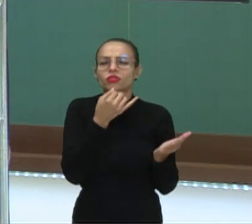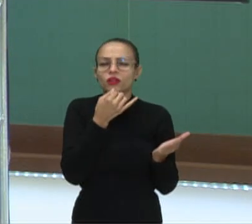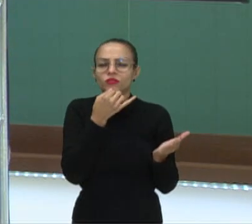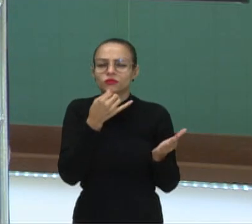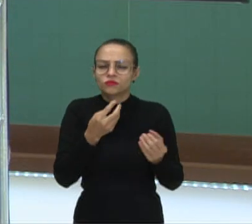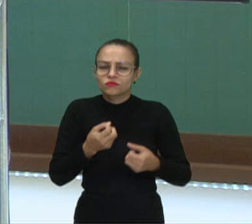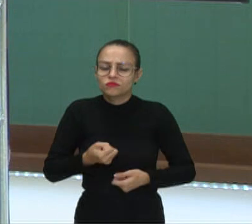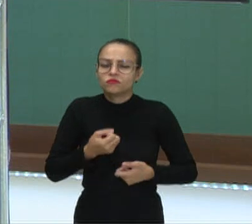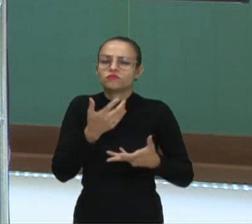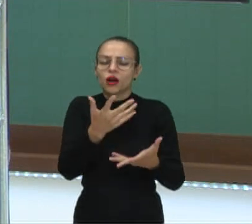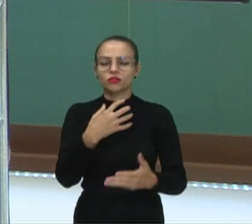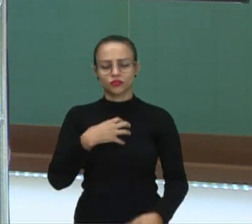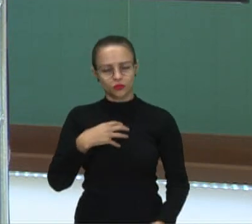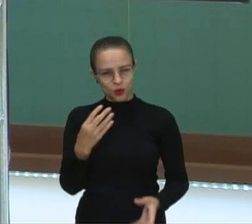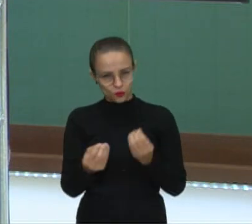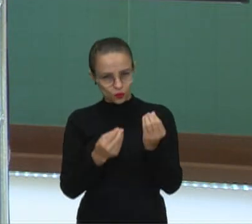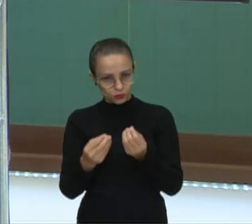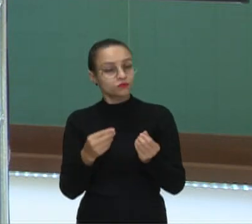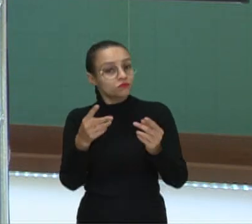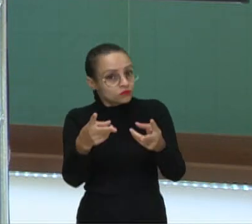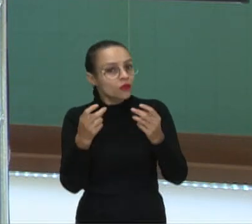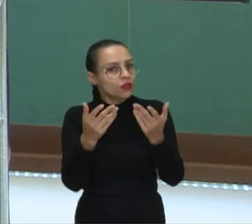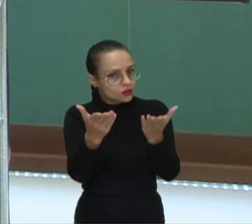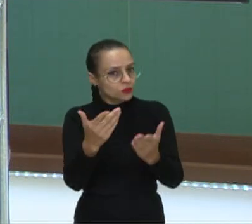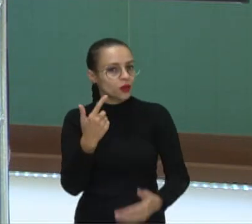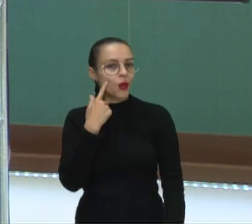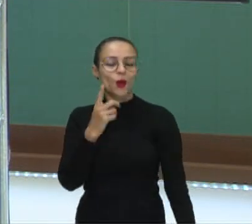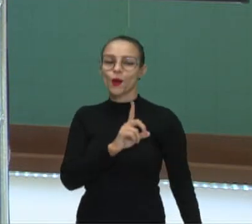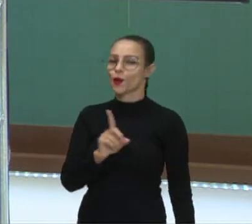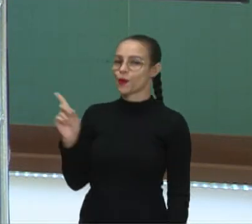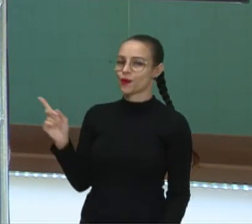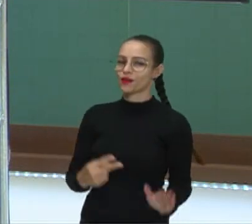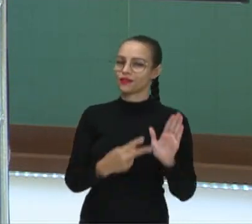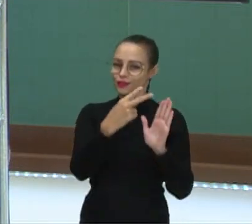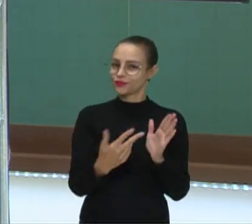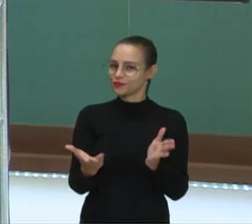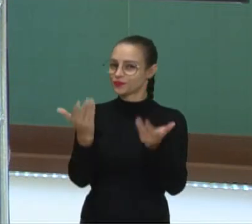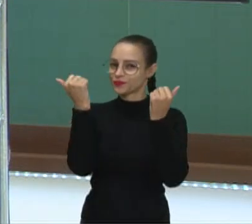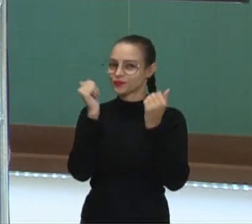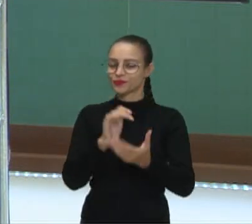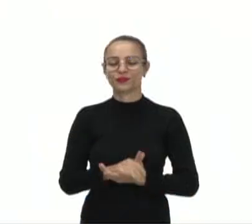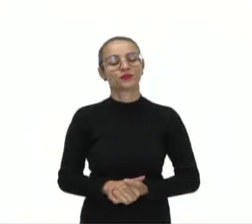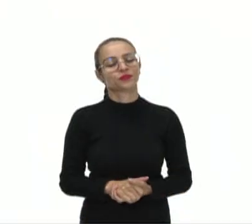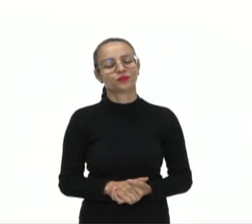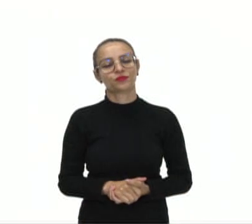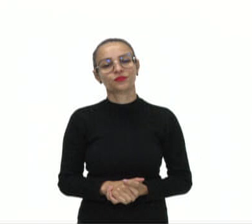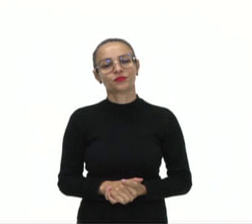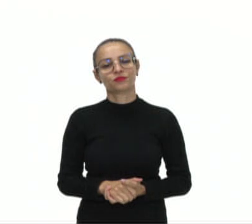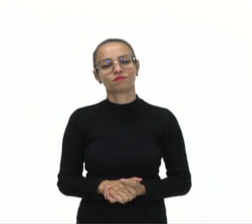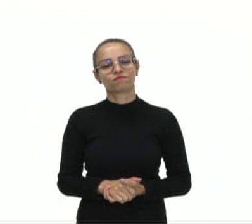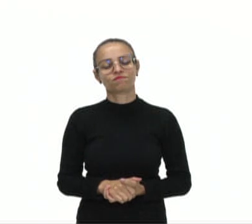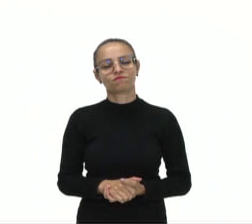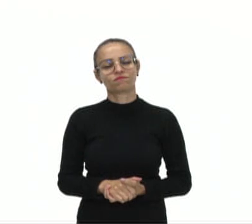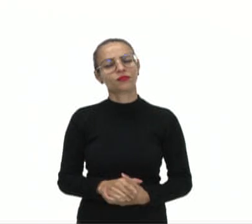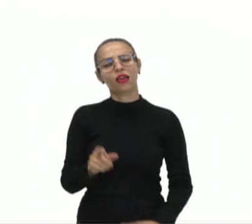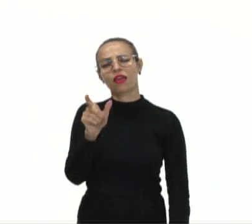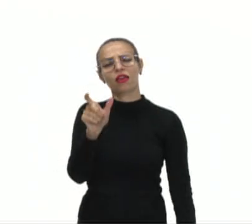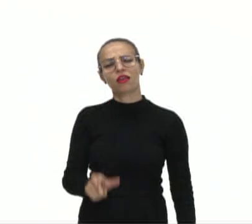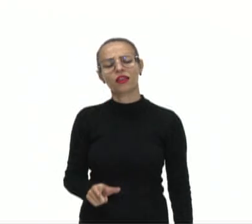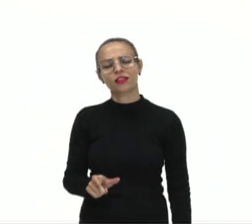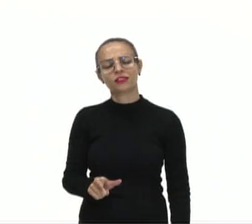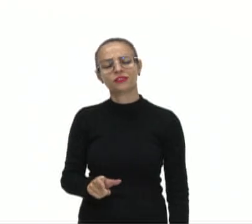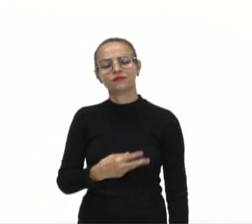sentimento? Perceba isso acompanhando a leitura. Vamos lá. Eras na vida a